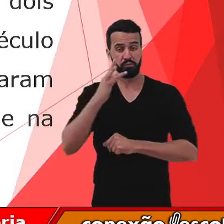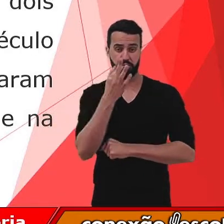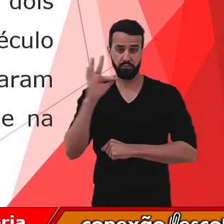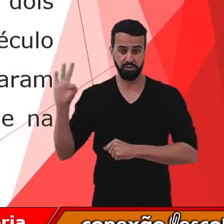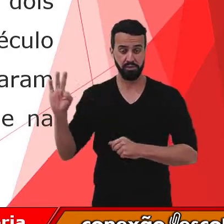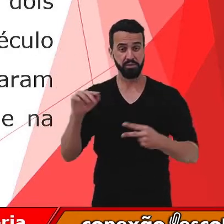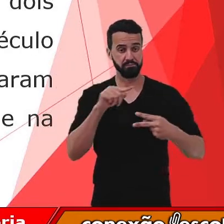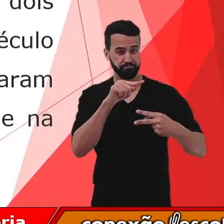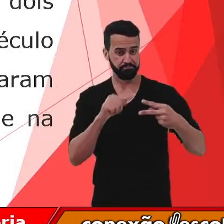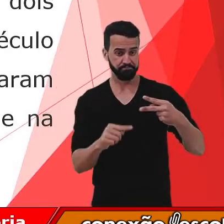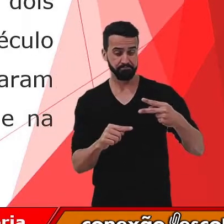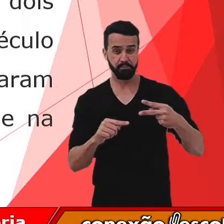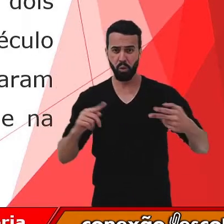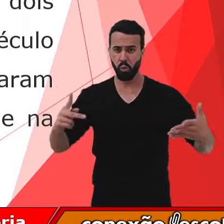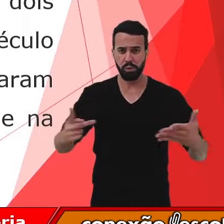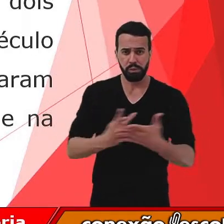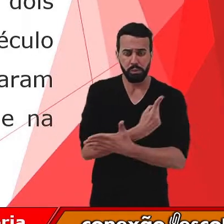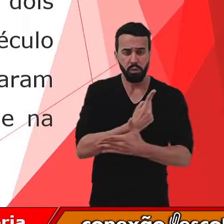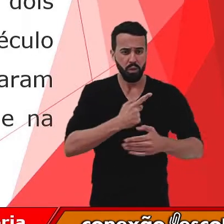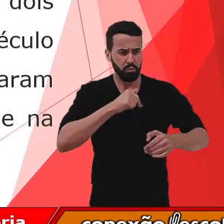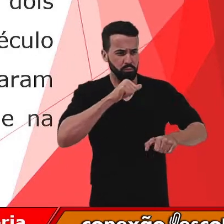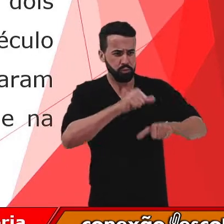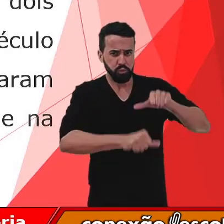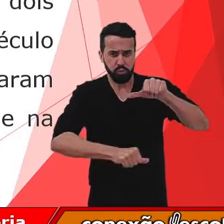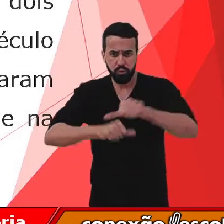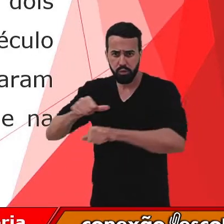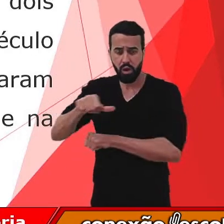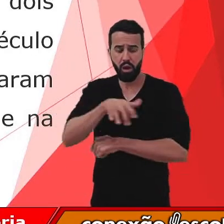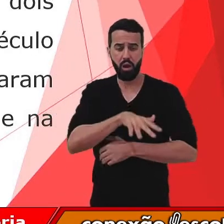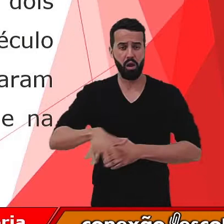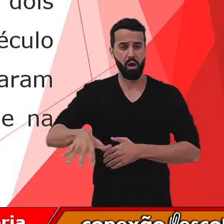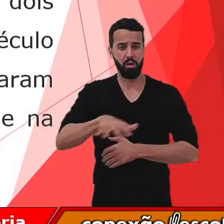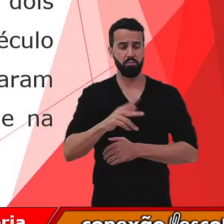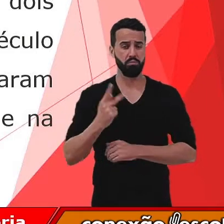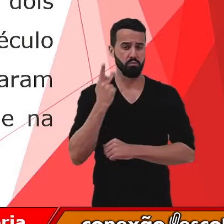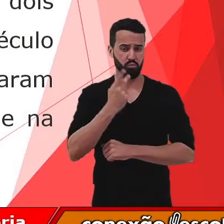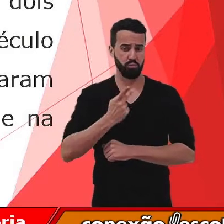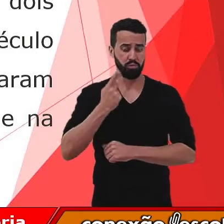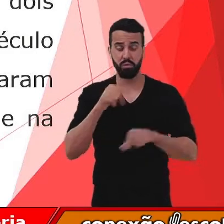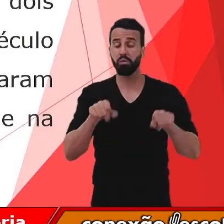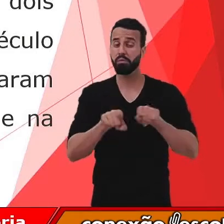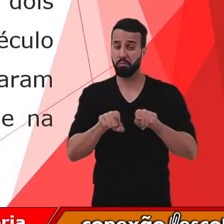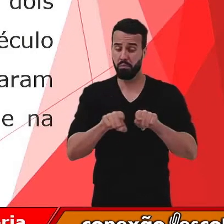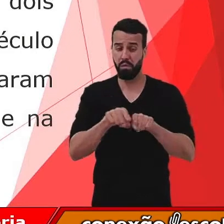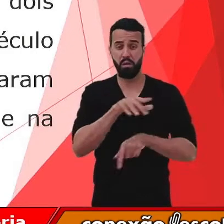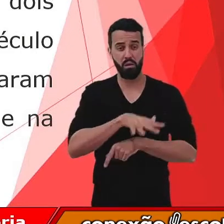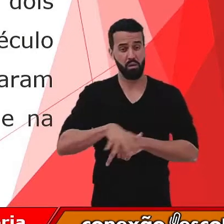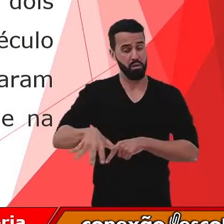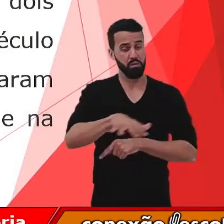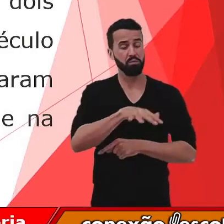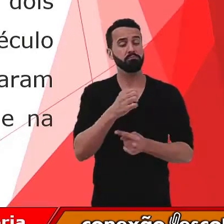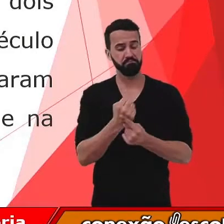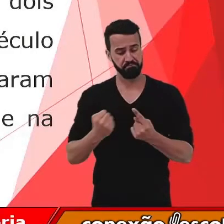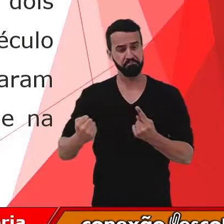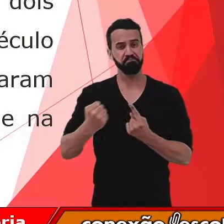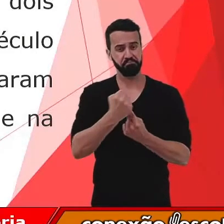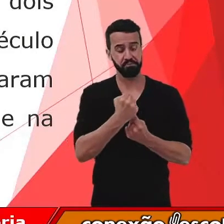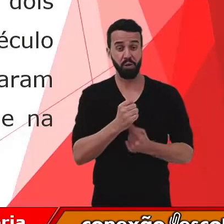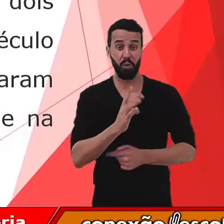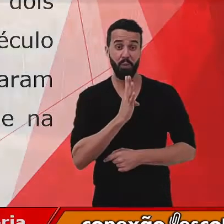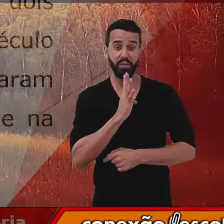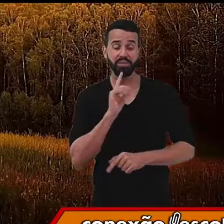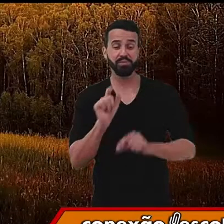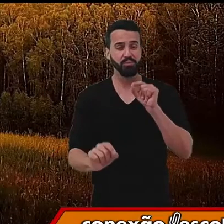causaram profundas transformações políticas e sociais no que vai ser conhecido como os